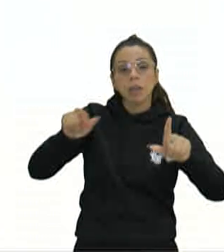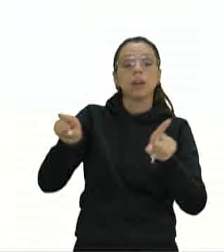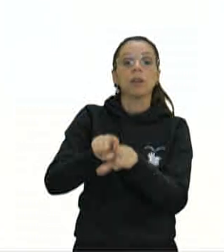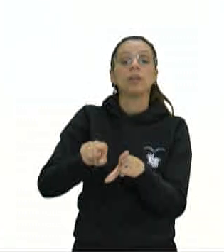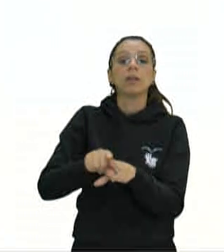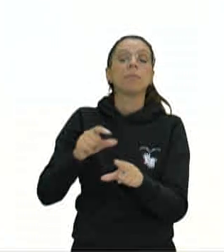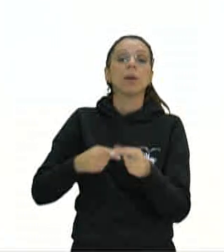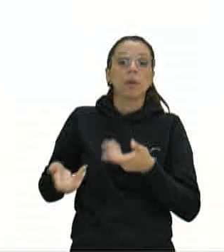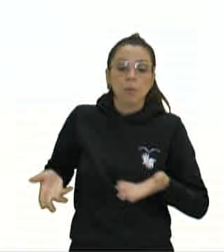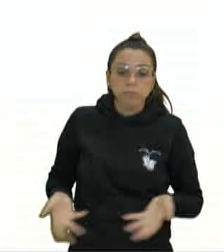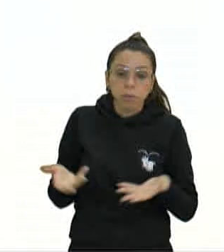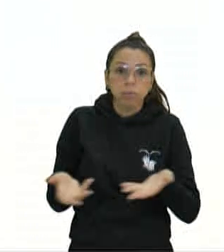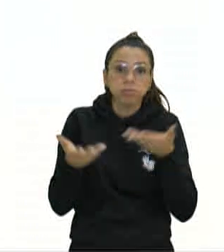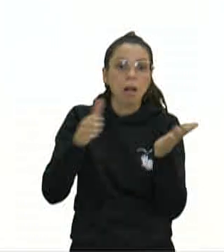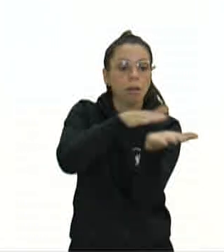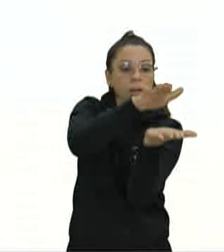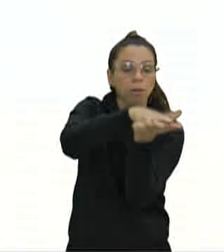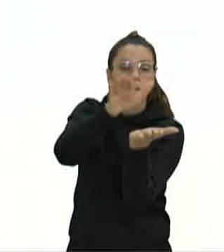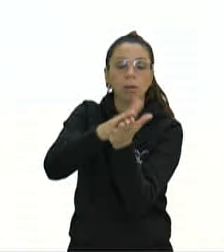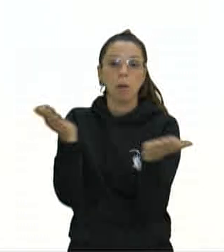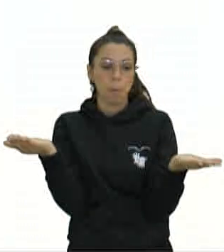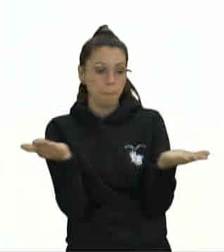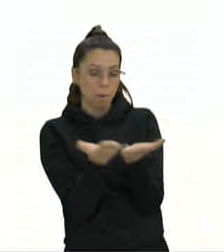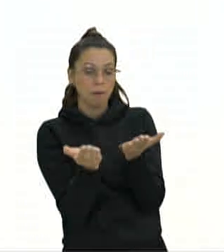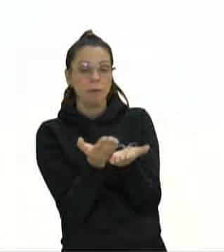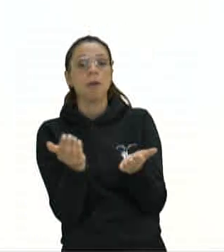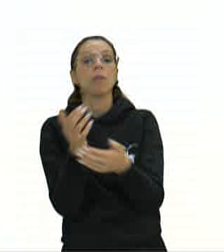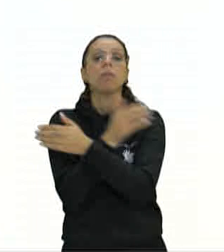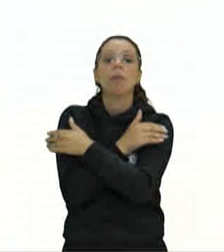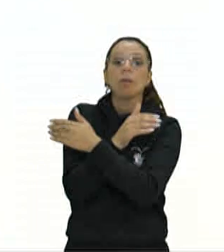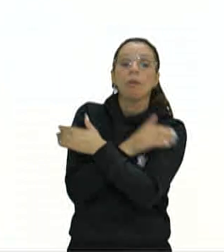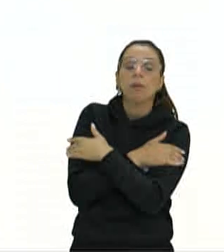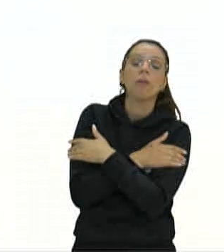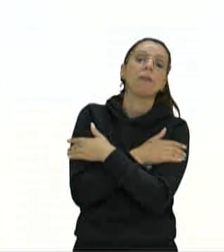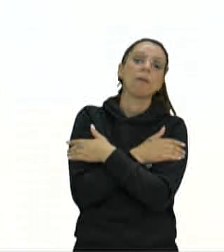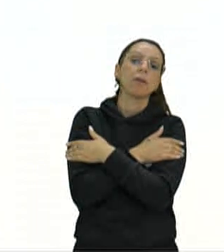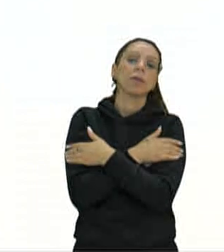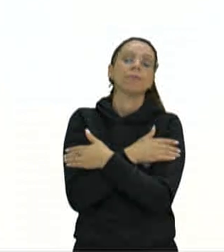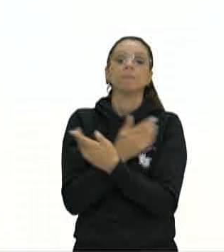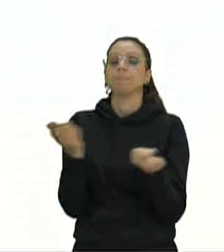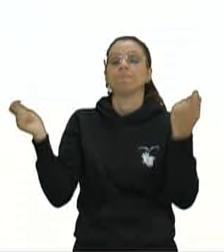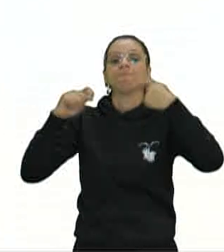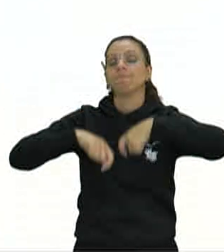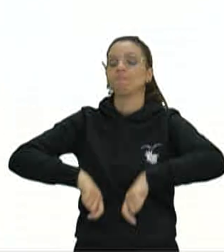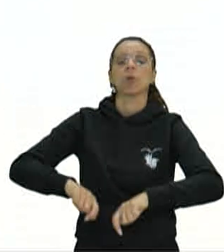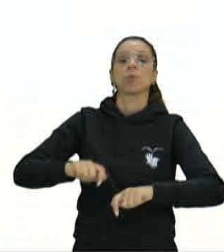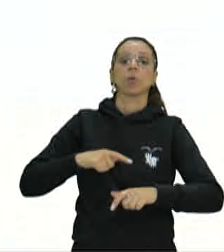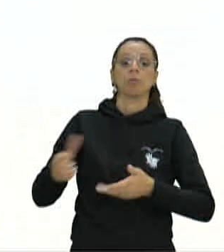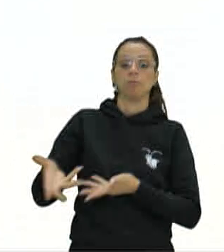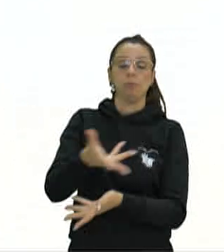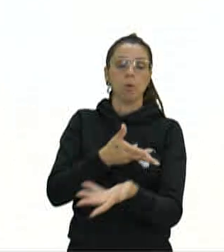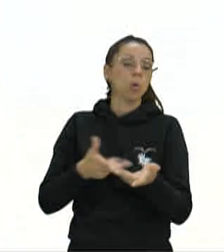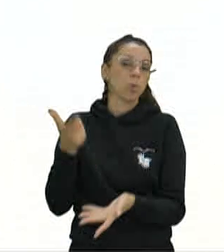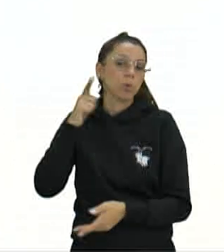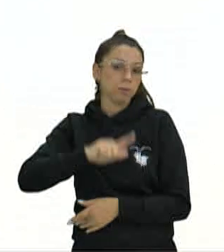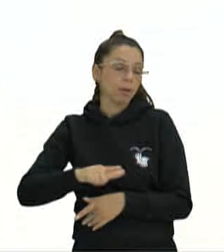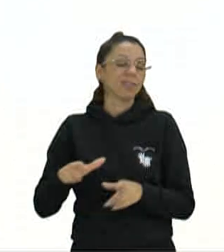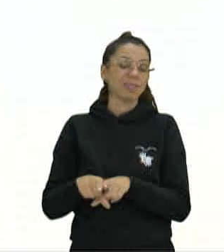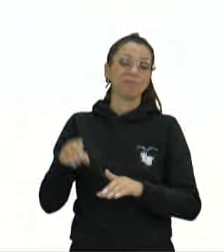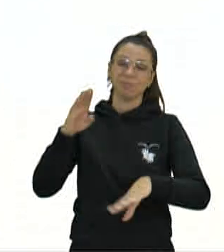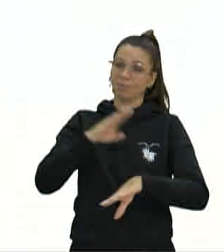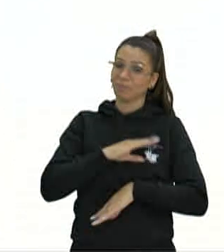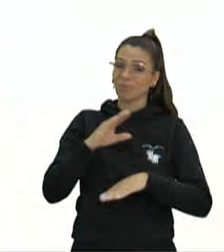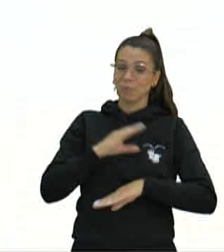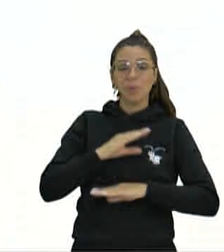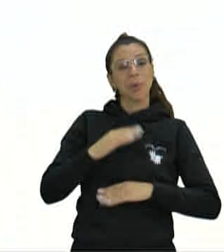consumismo. Pobreza, desemprego, incapacidade de exercer cidadania e etc. são situações ainda comuns e